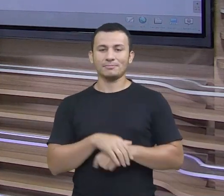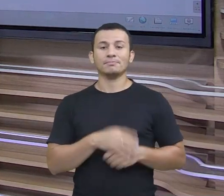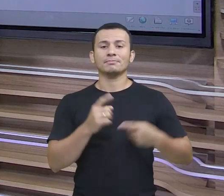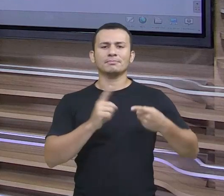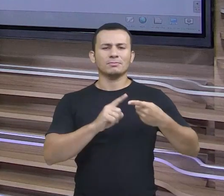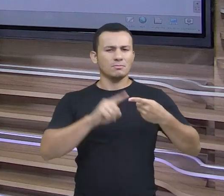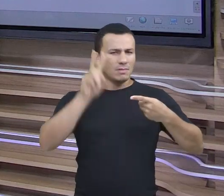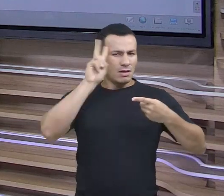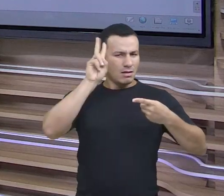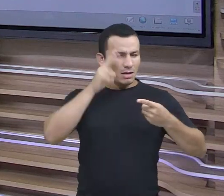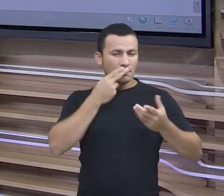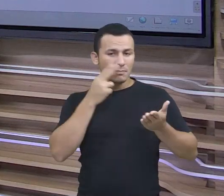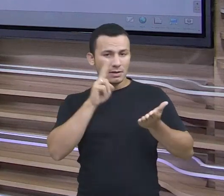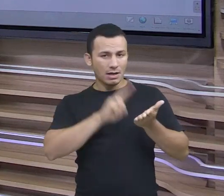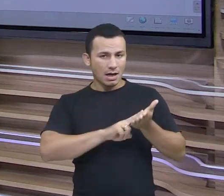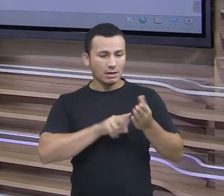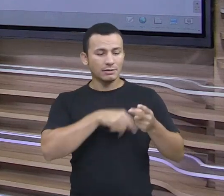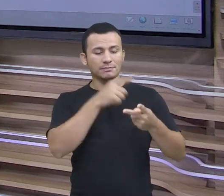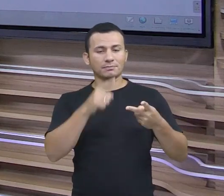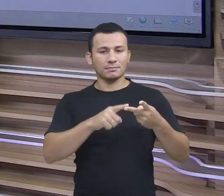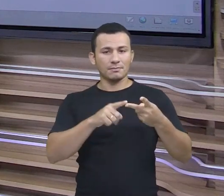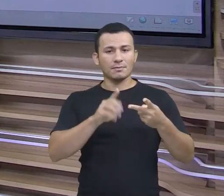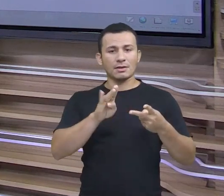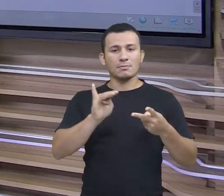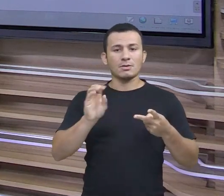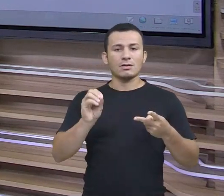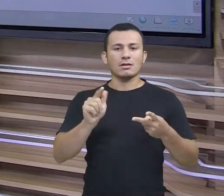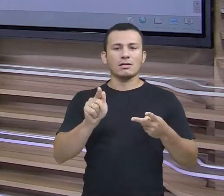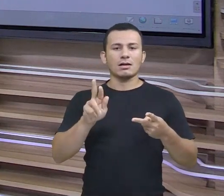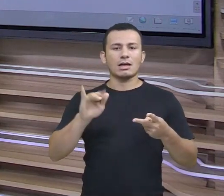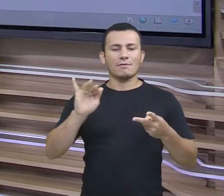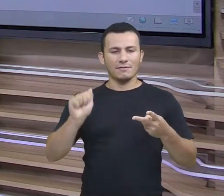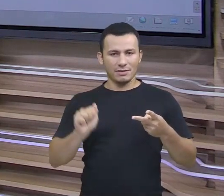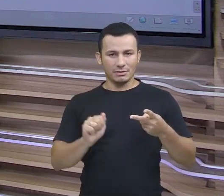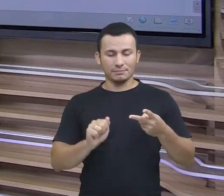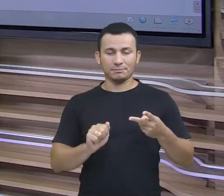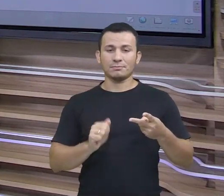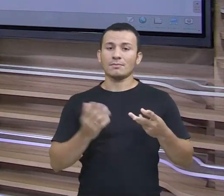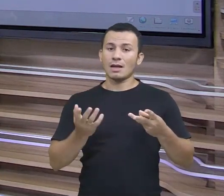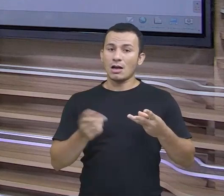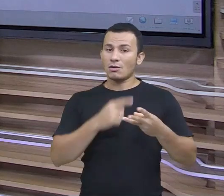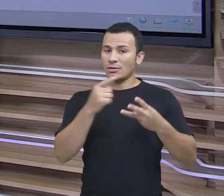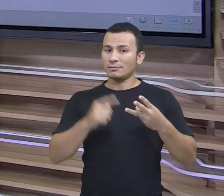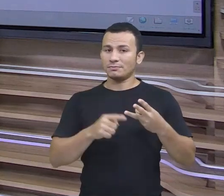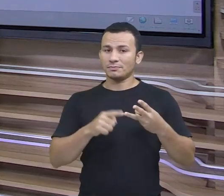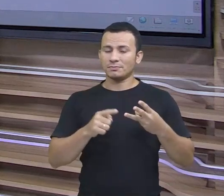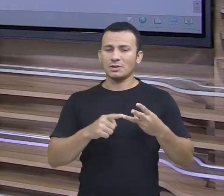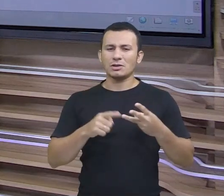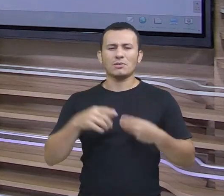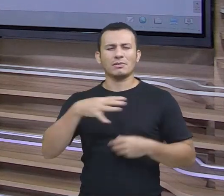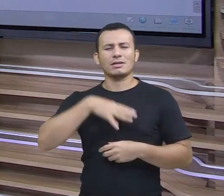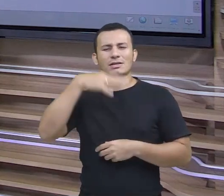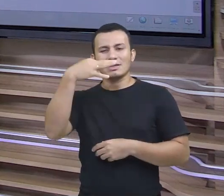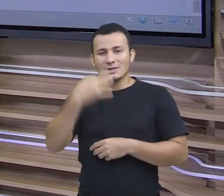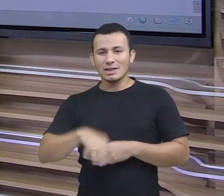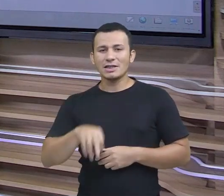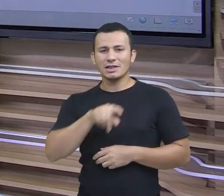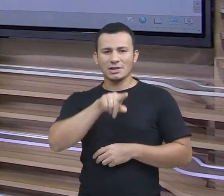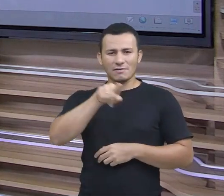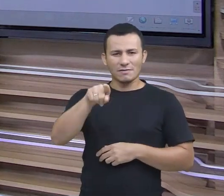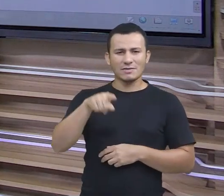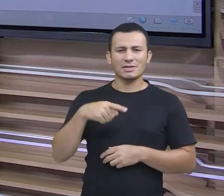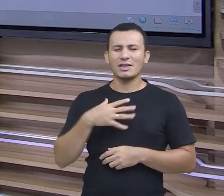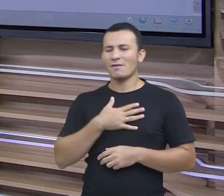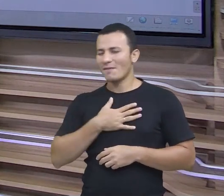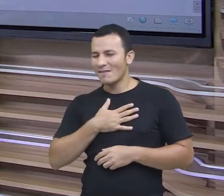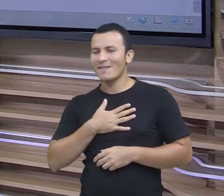primeiro foi a carta, o segundo foi a biografia. Agora eu trouxe esse aqui que eu tenho certeza que vocês vão